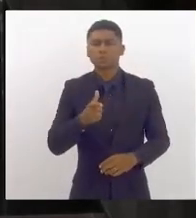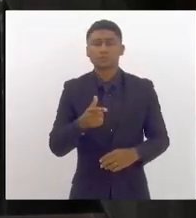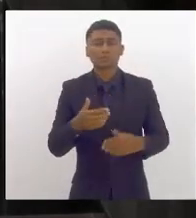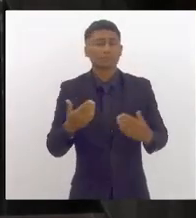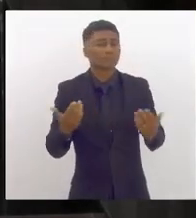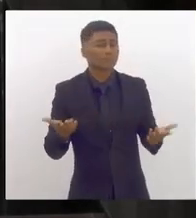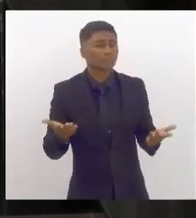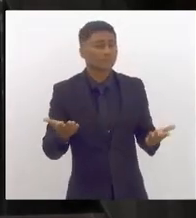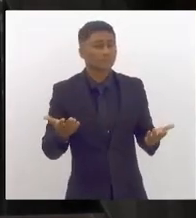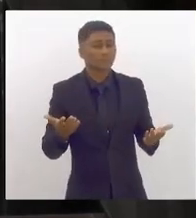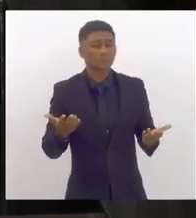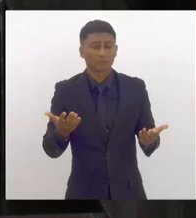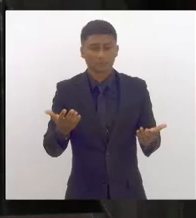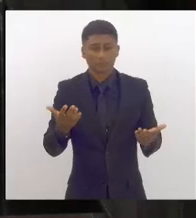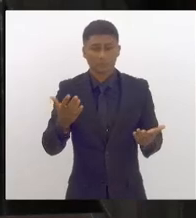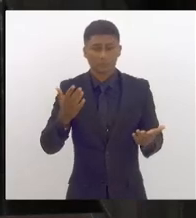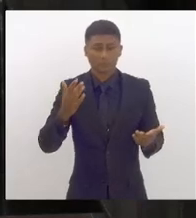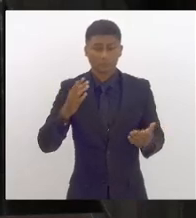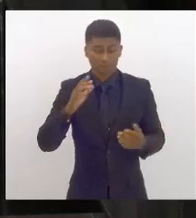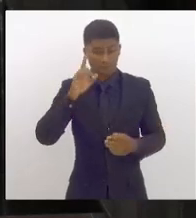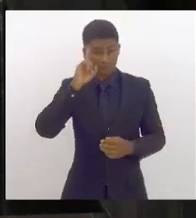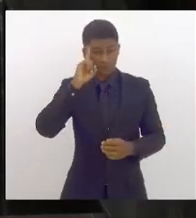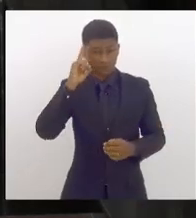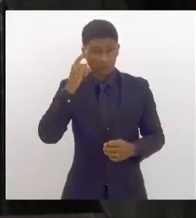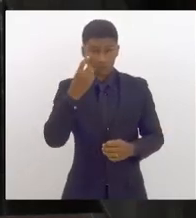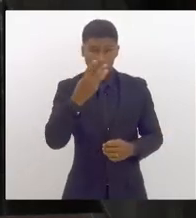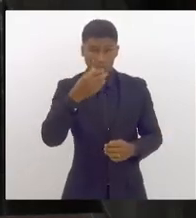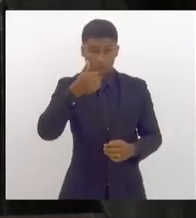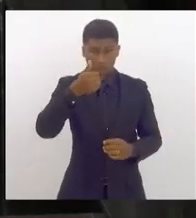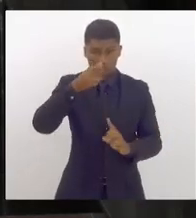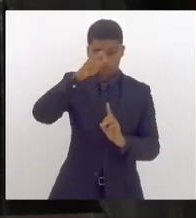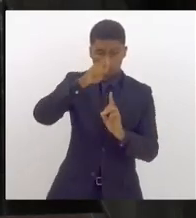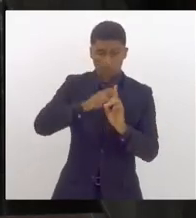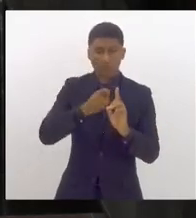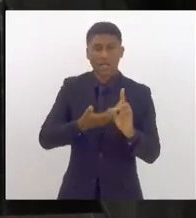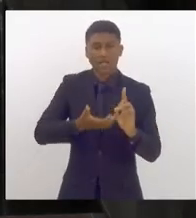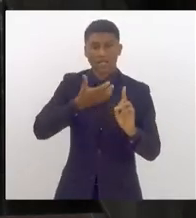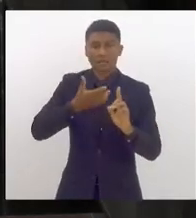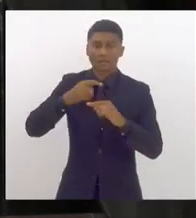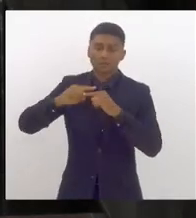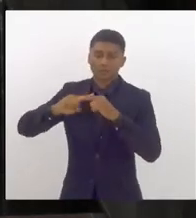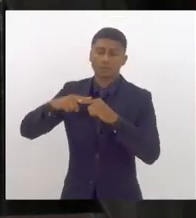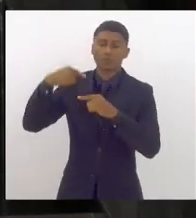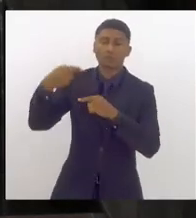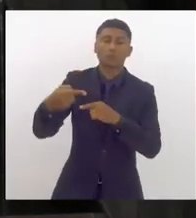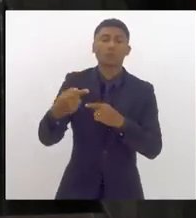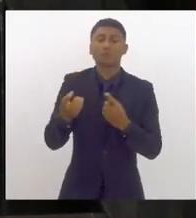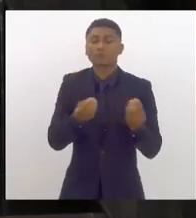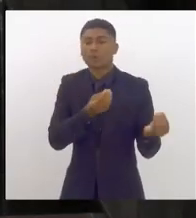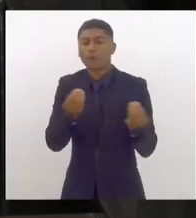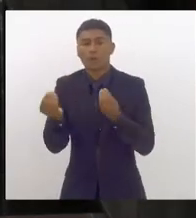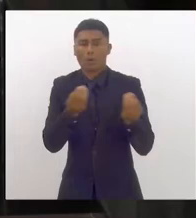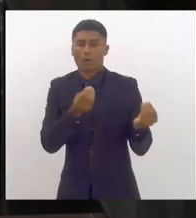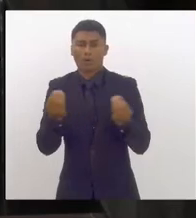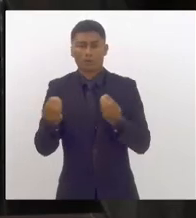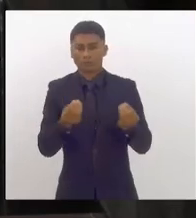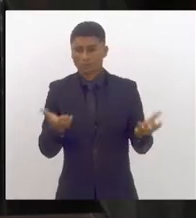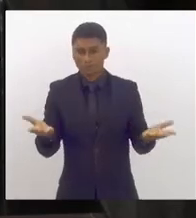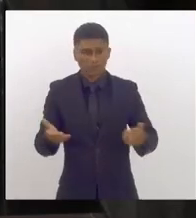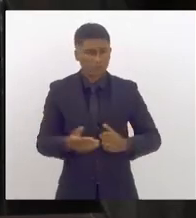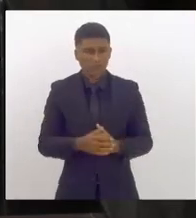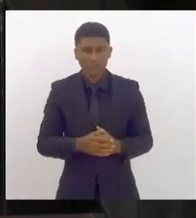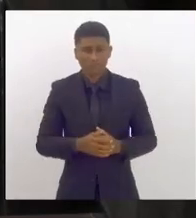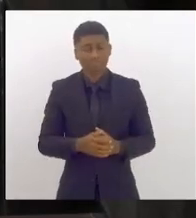ficaremos depois de Trinta e Um de dezembro Esse é um primeiro O Legado